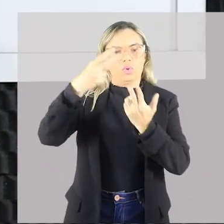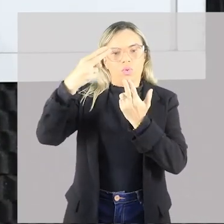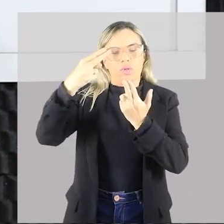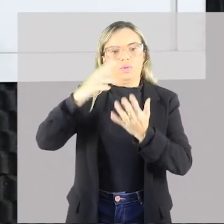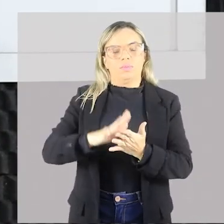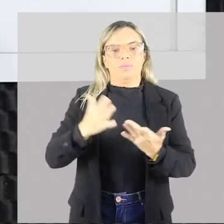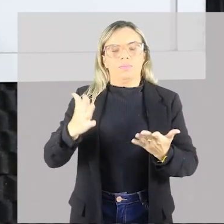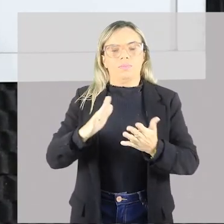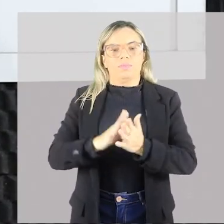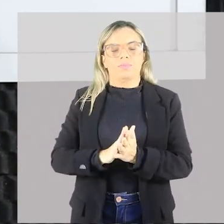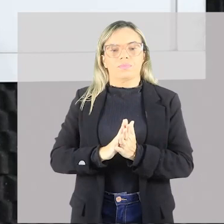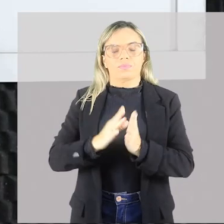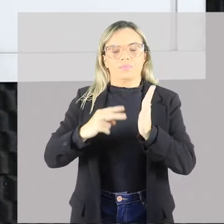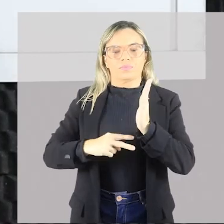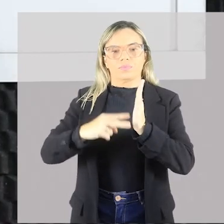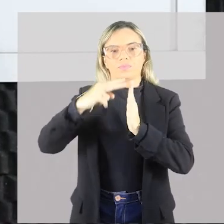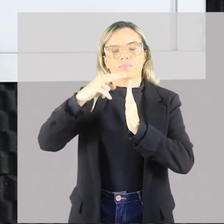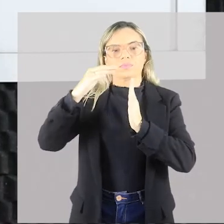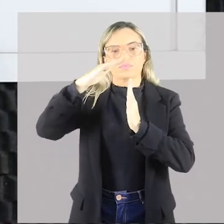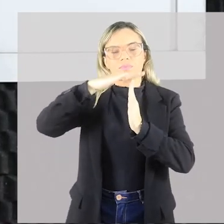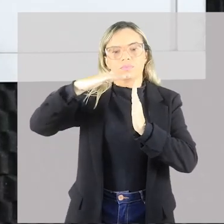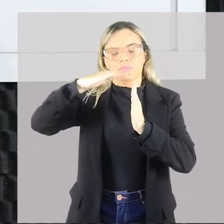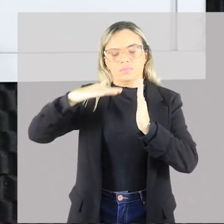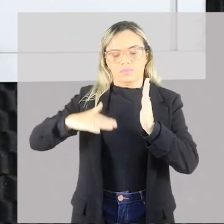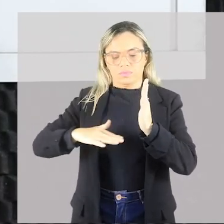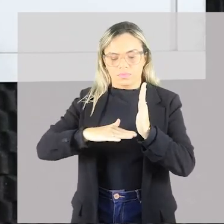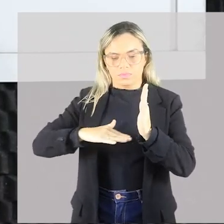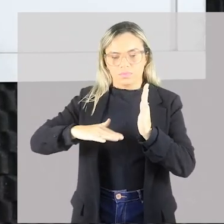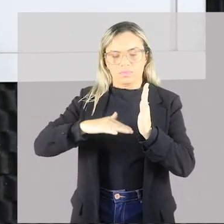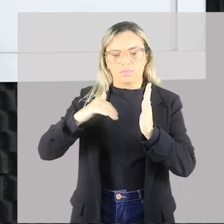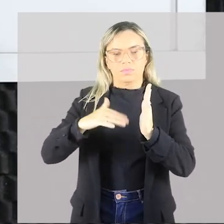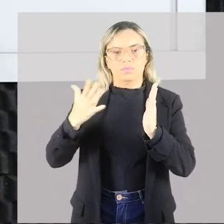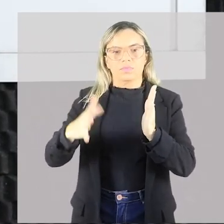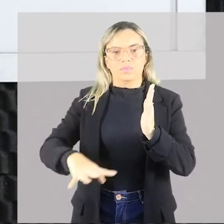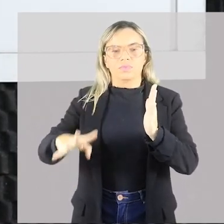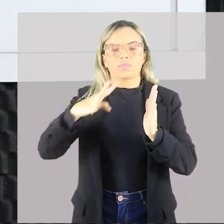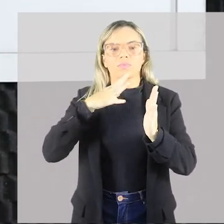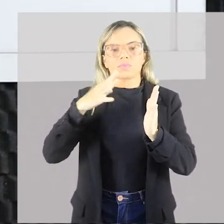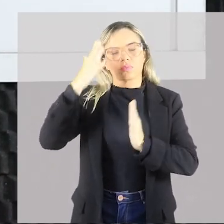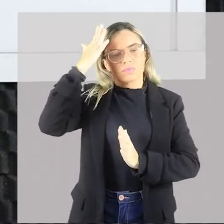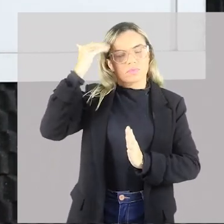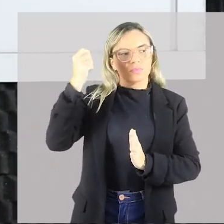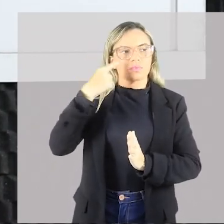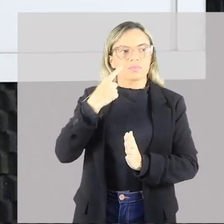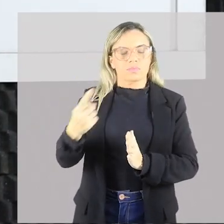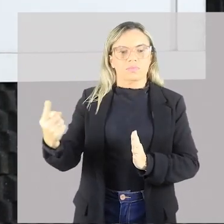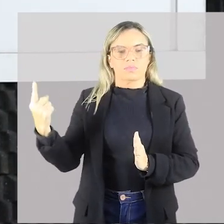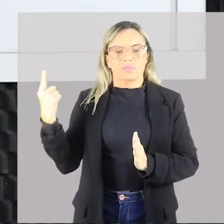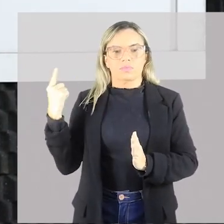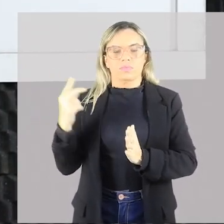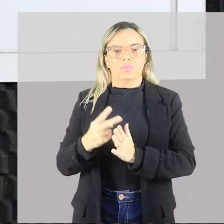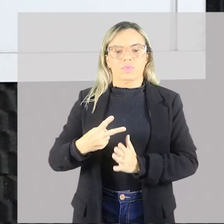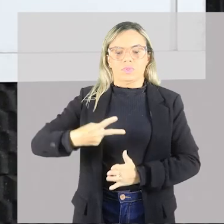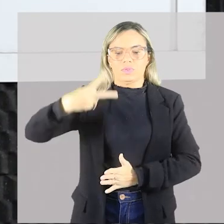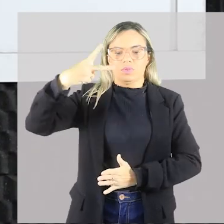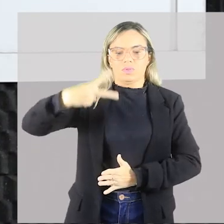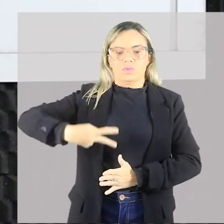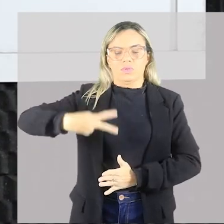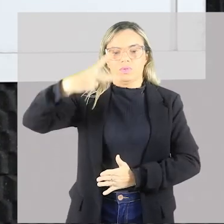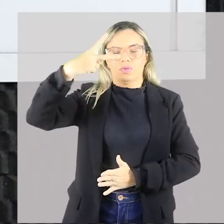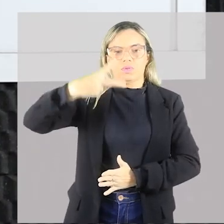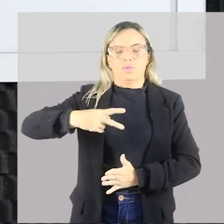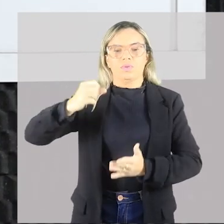pentágono. Então, uma das formas de você reconhecer um prisma é isso, ele é formado por duas bases,